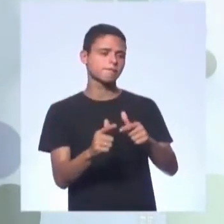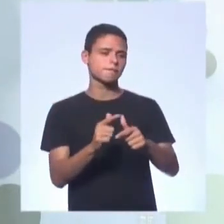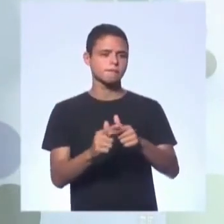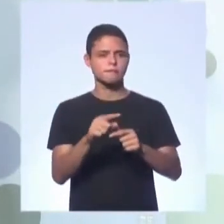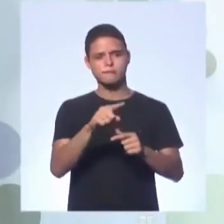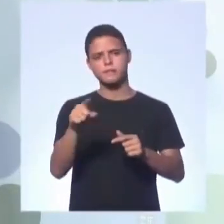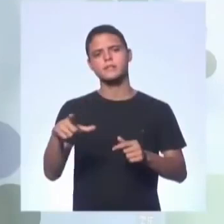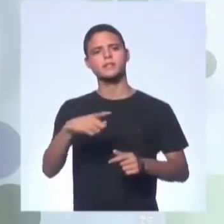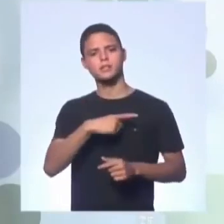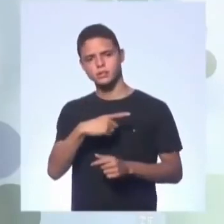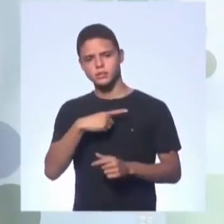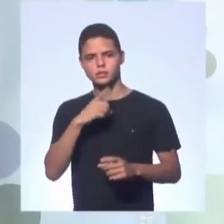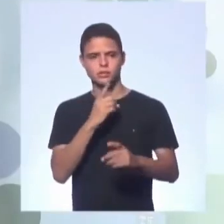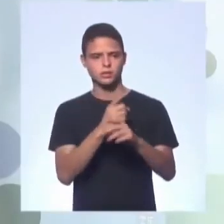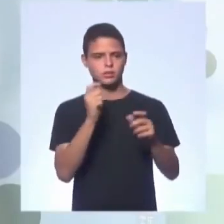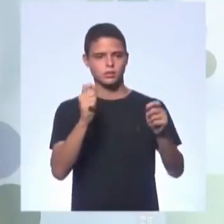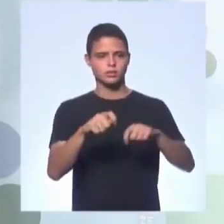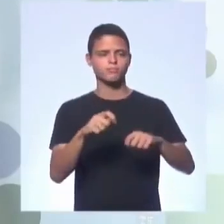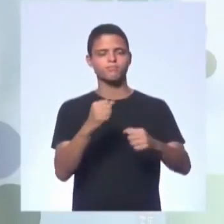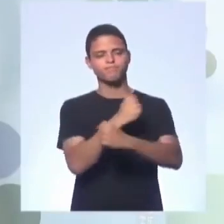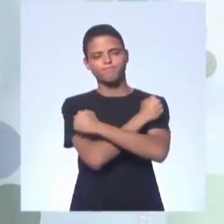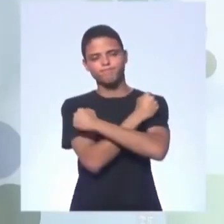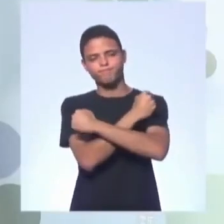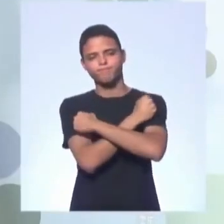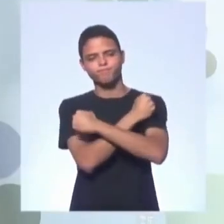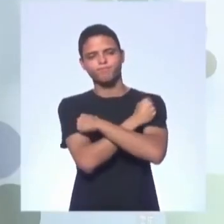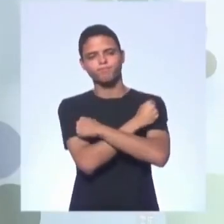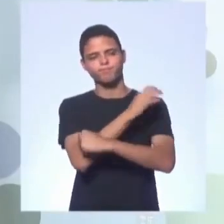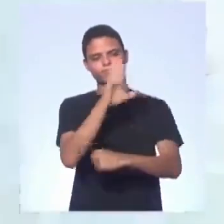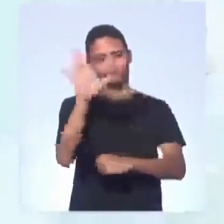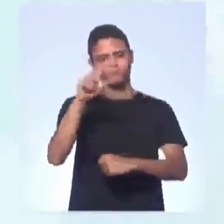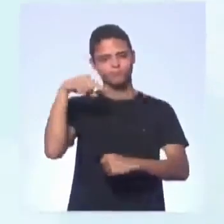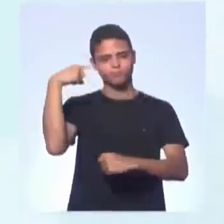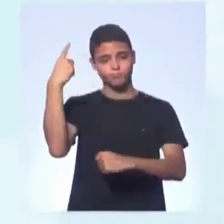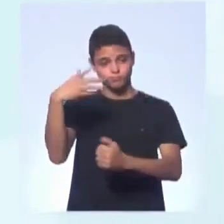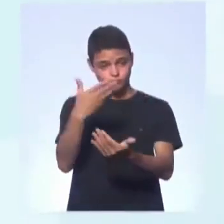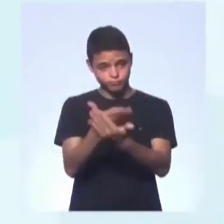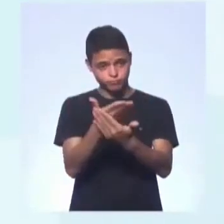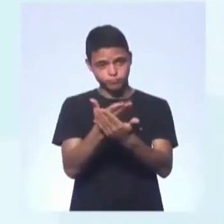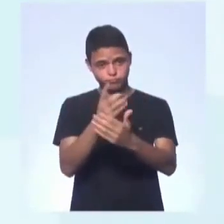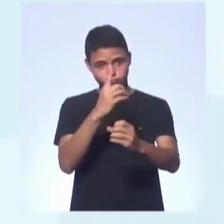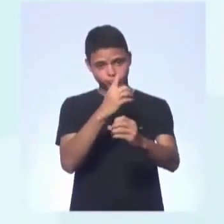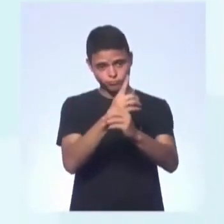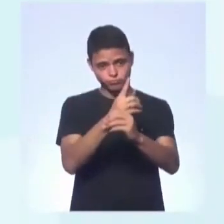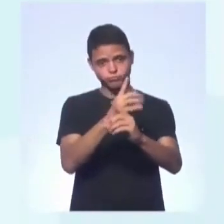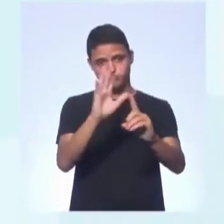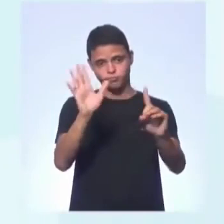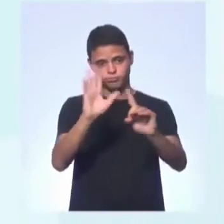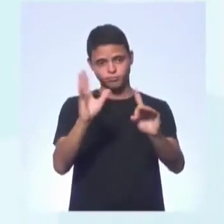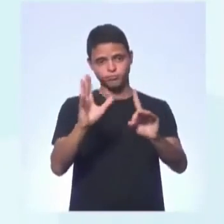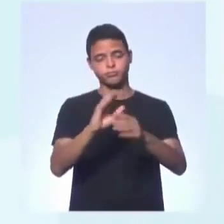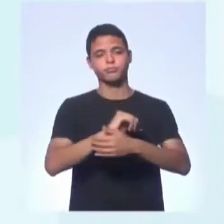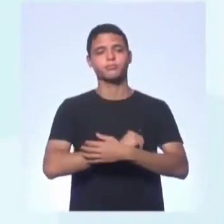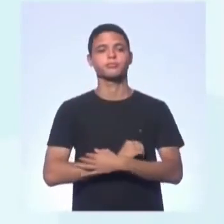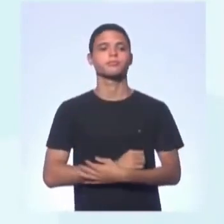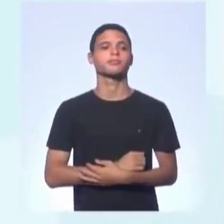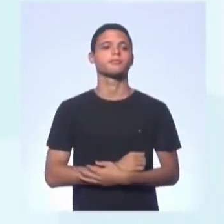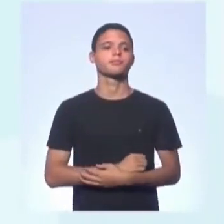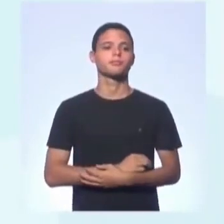sendo graves, tá certo? Um forte abraço aí, pessoal, até a próxima e não esqueçam de avaliar a nossa aula aqui.